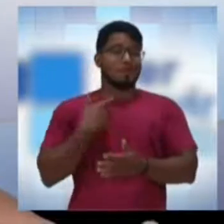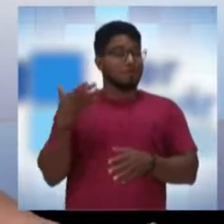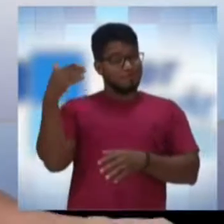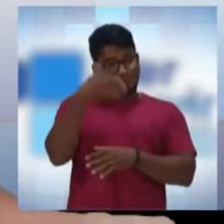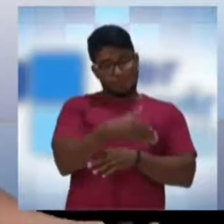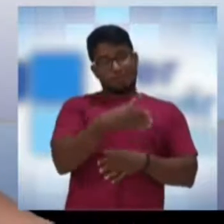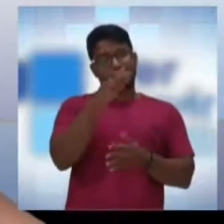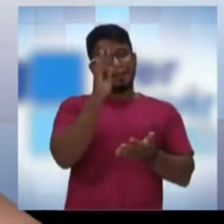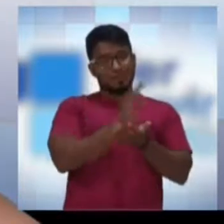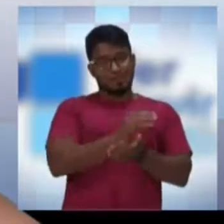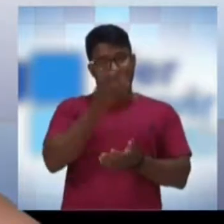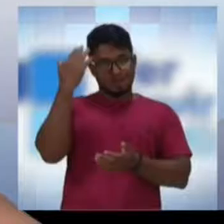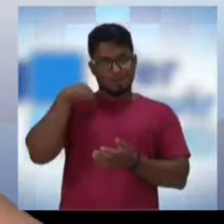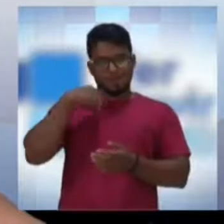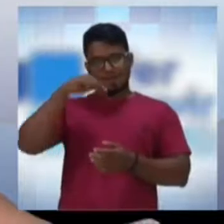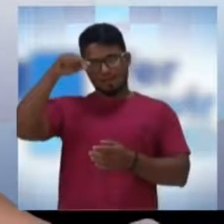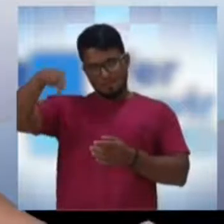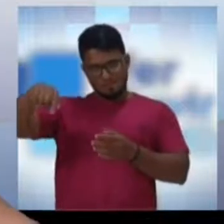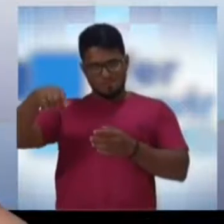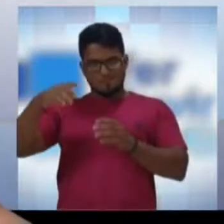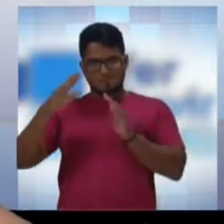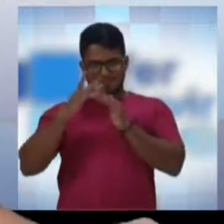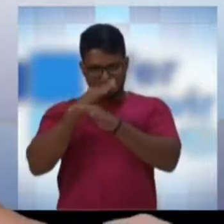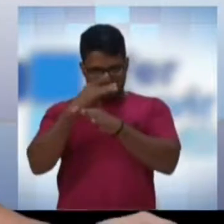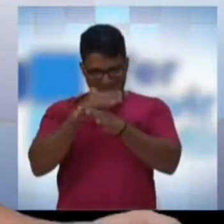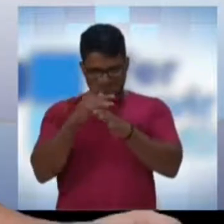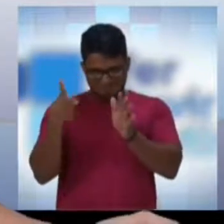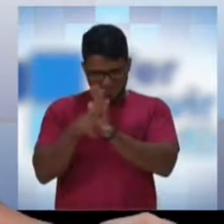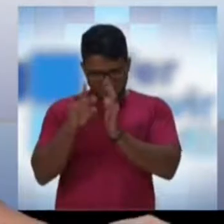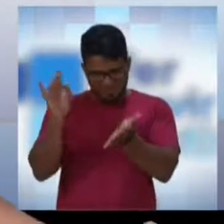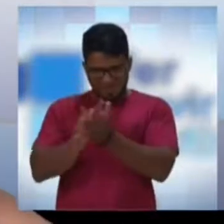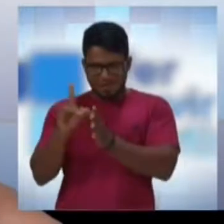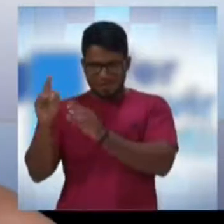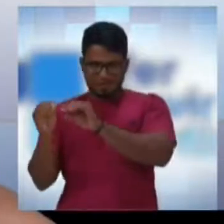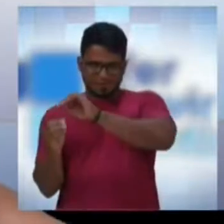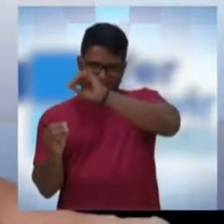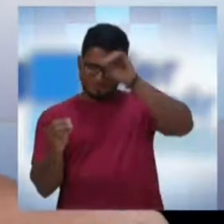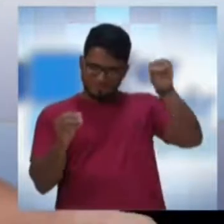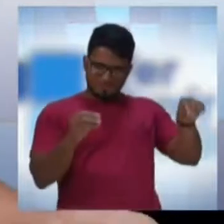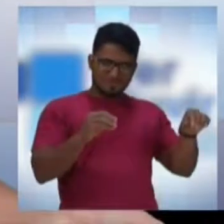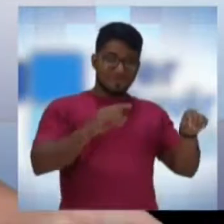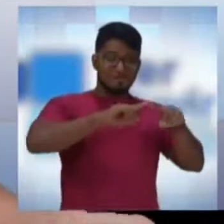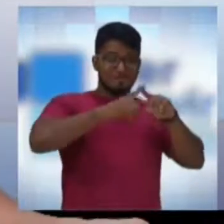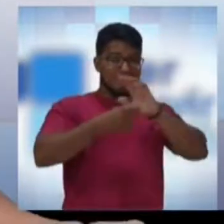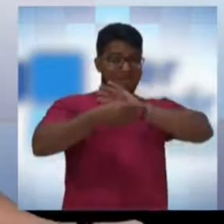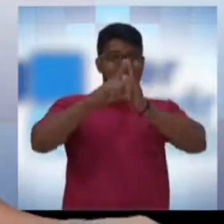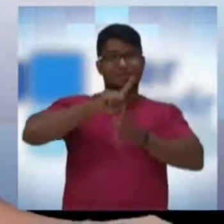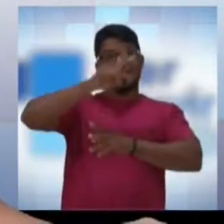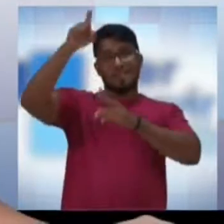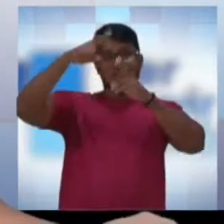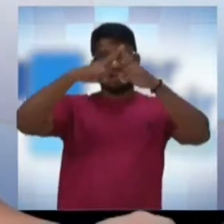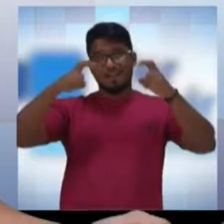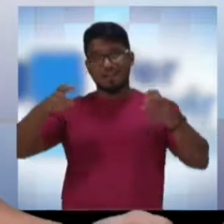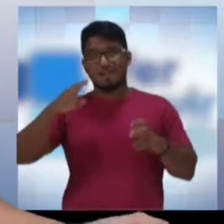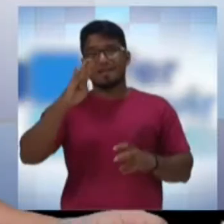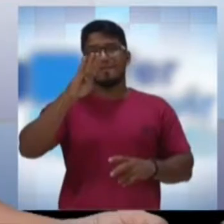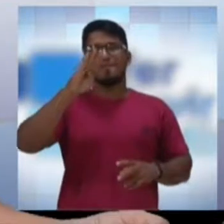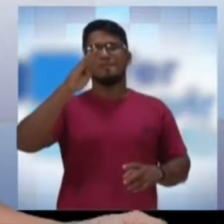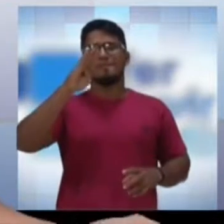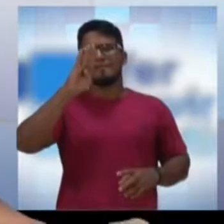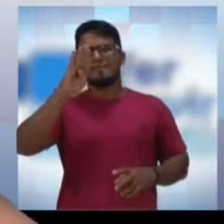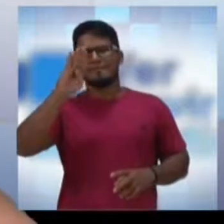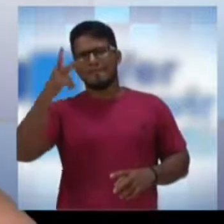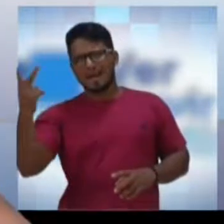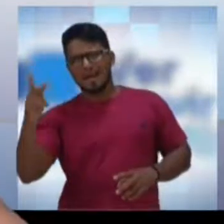gente veio de Paulistana para cá, mas antes a gente foi em Belo Horizonte para fazer os exames, para saber se meu problema era